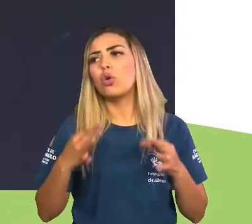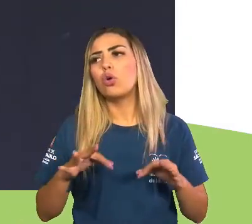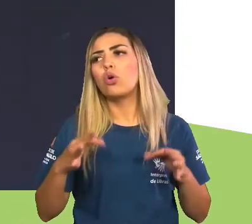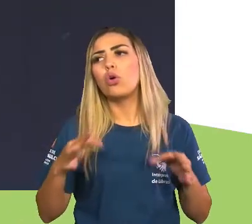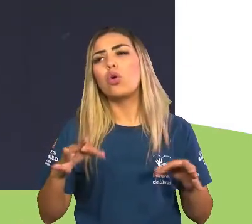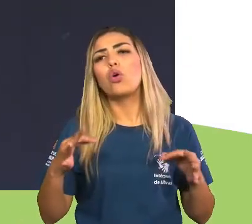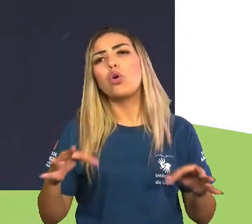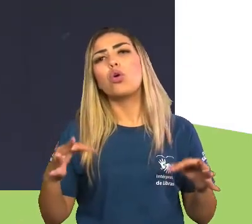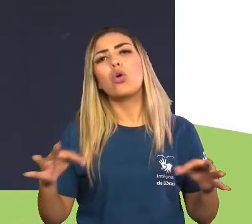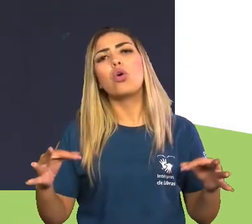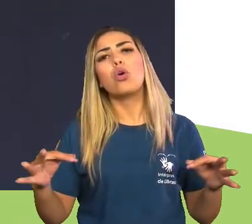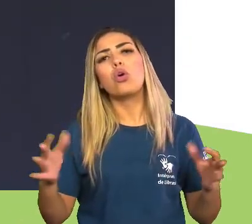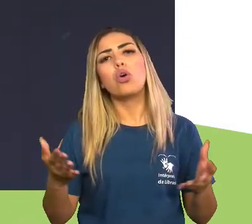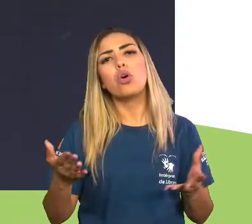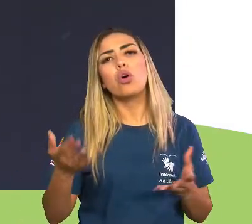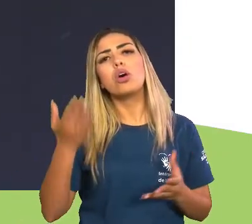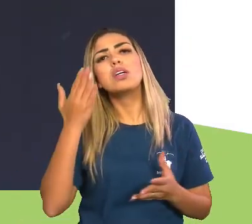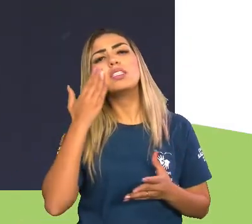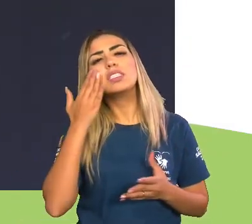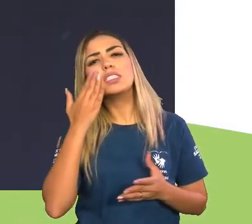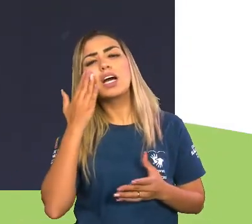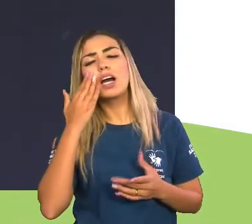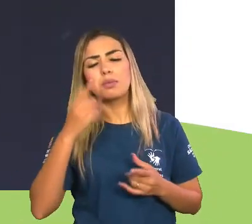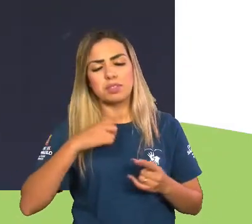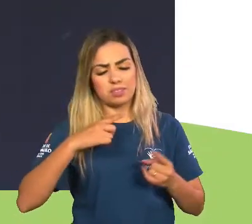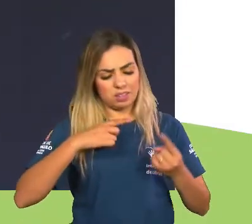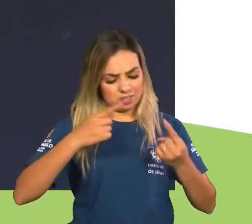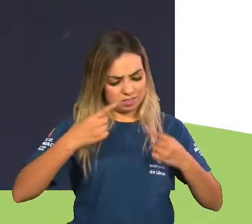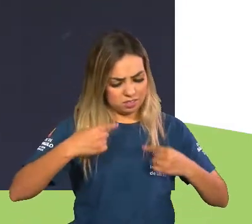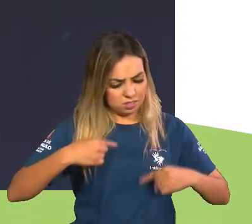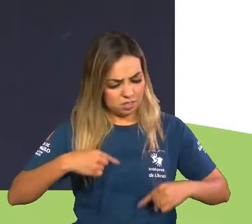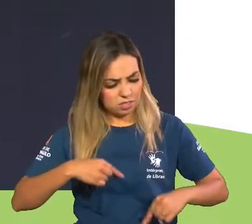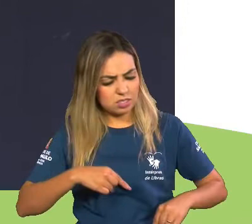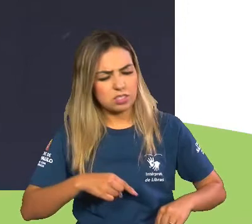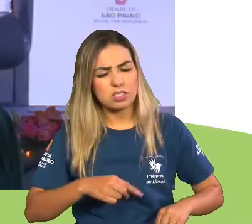sabe as saídas de esvair a dor.